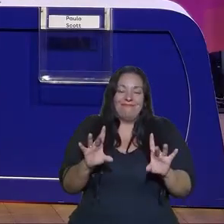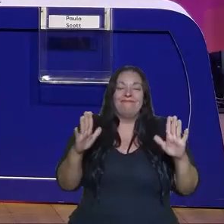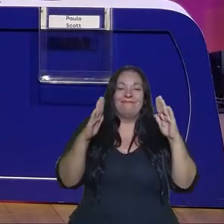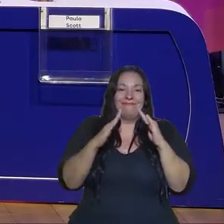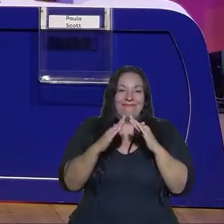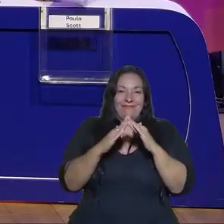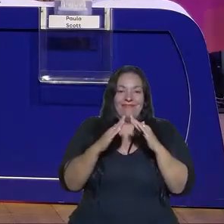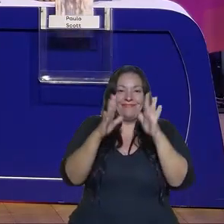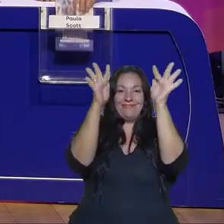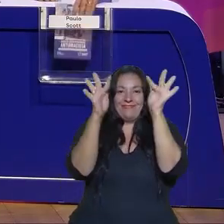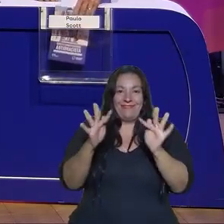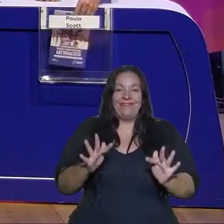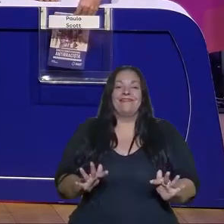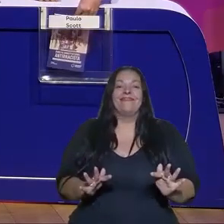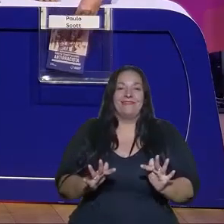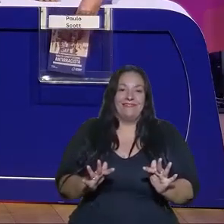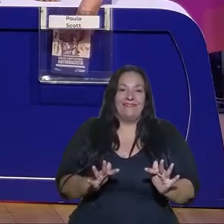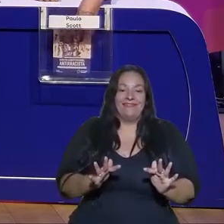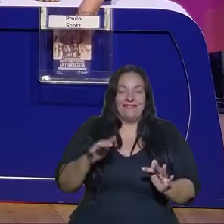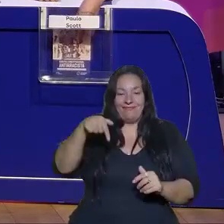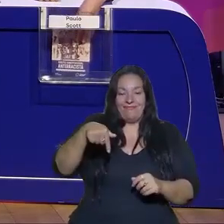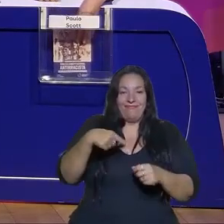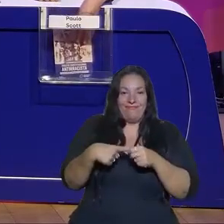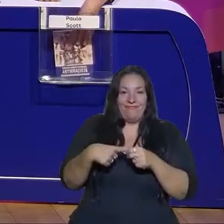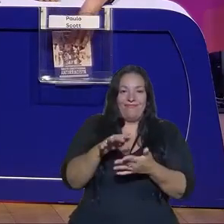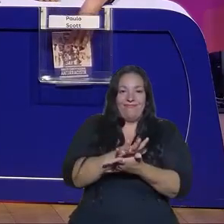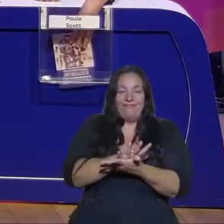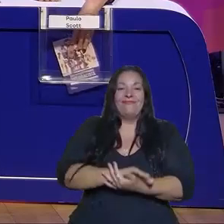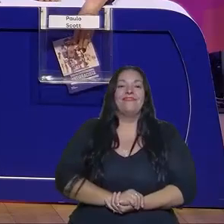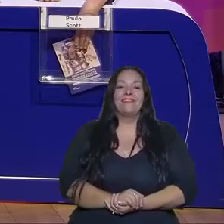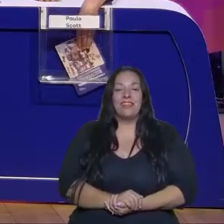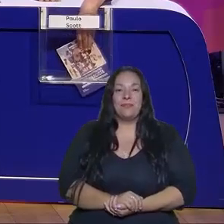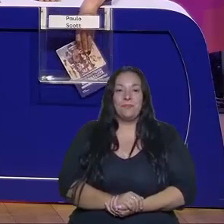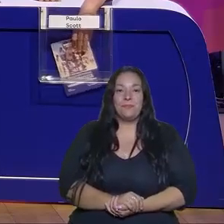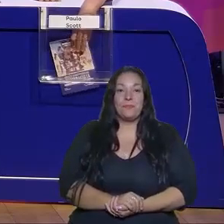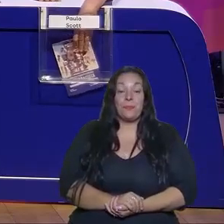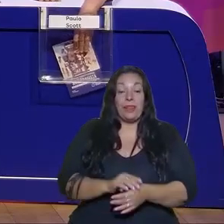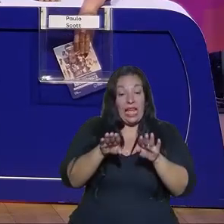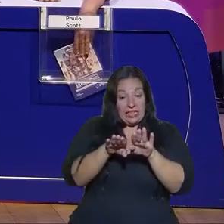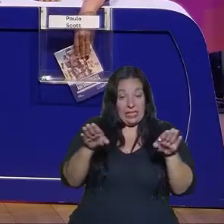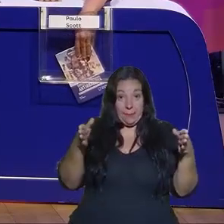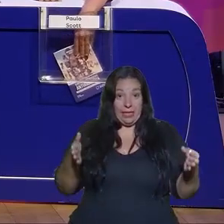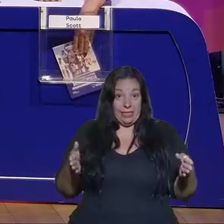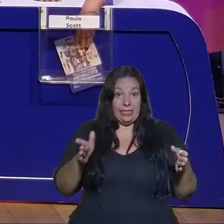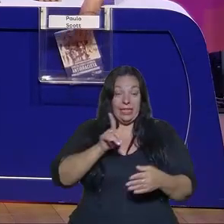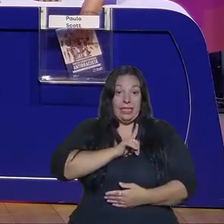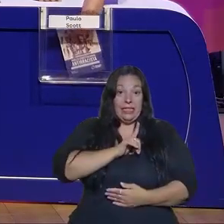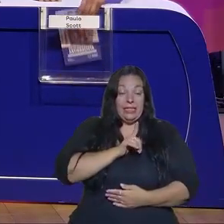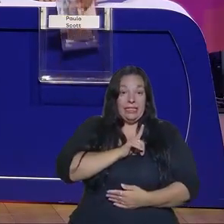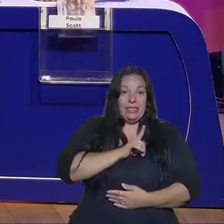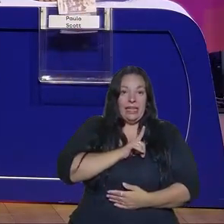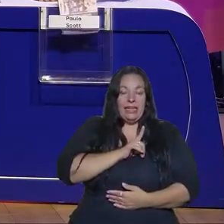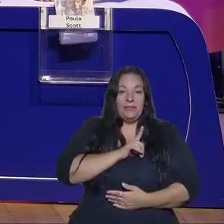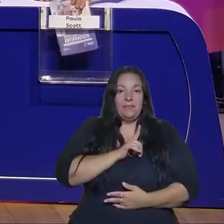seus nomes. Da esquerda para a direita, a primeira pessoa sentada é Calila das Mercês, uma mulher negra que possui os cabelos todos envoltos em